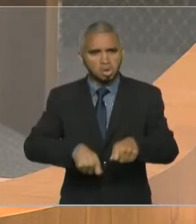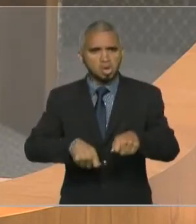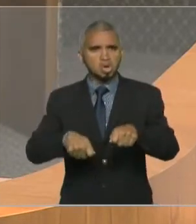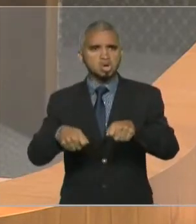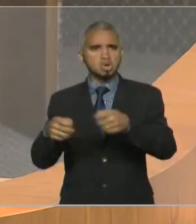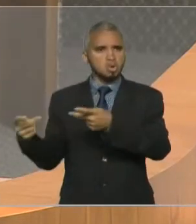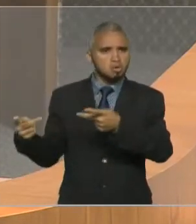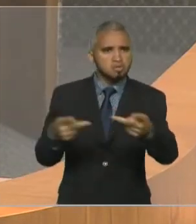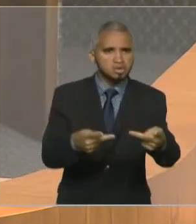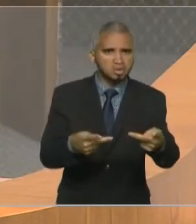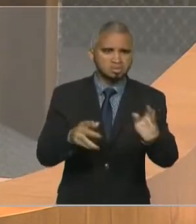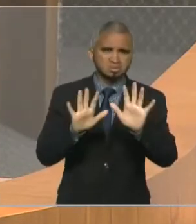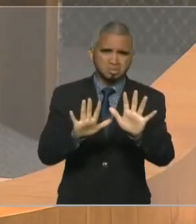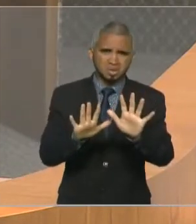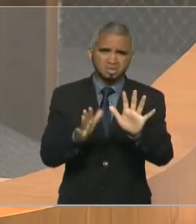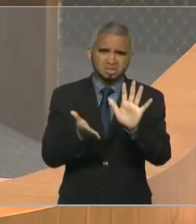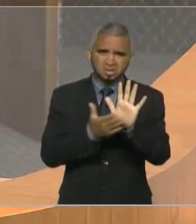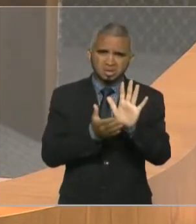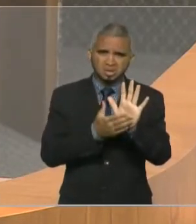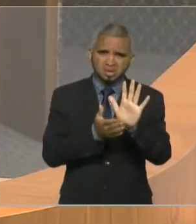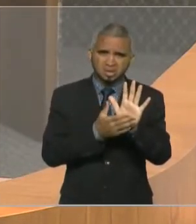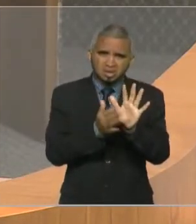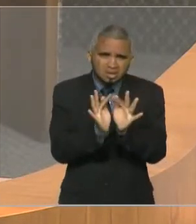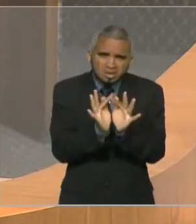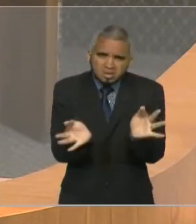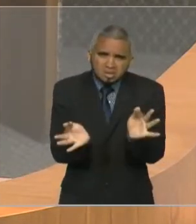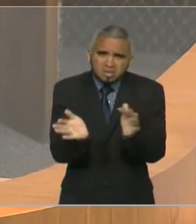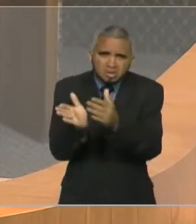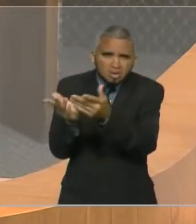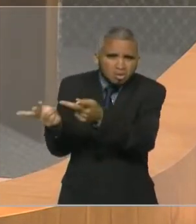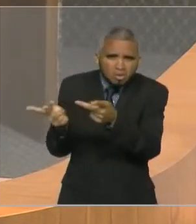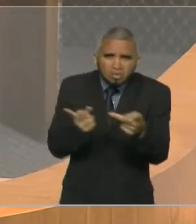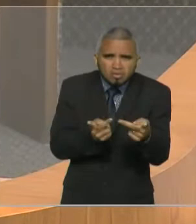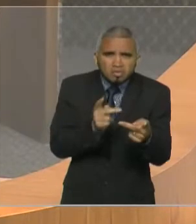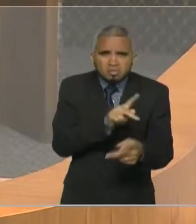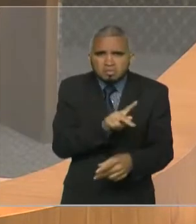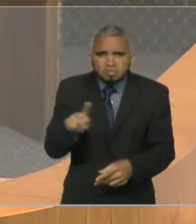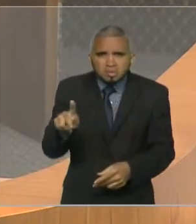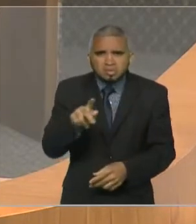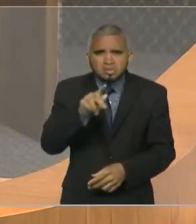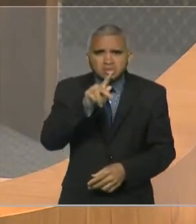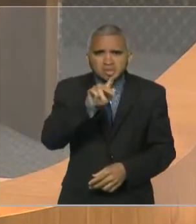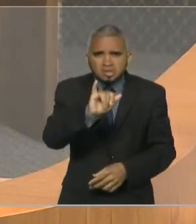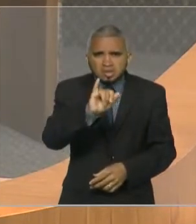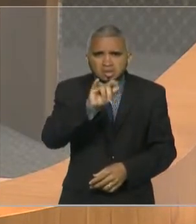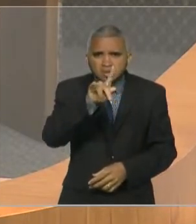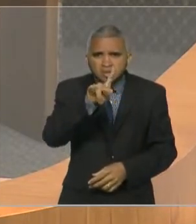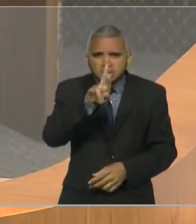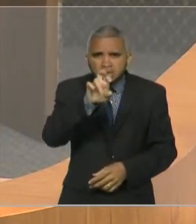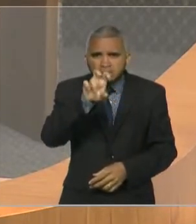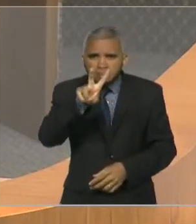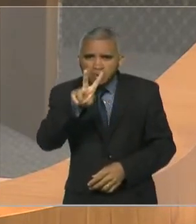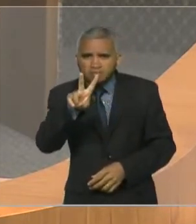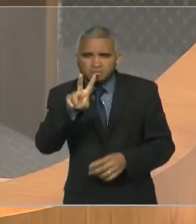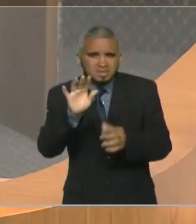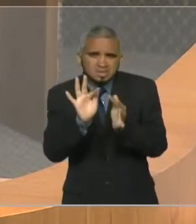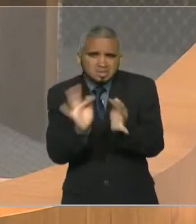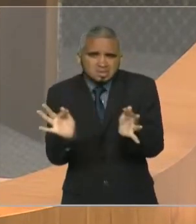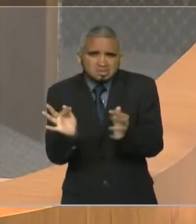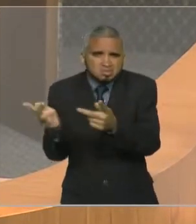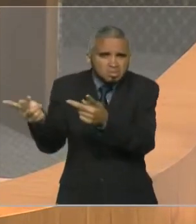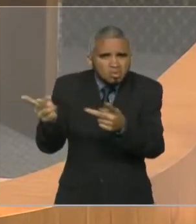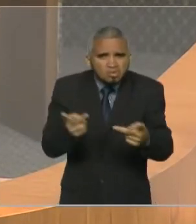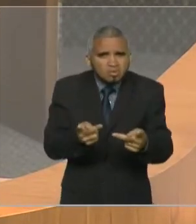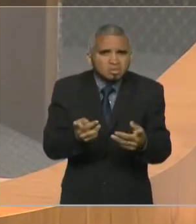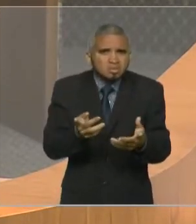um simples requerimento para que o presidente do IPREV venha a essa casa prestar esclarecimento. E aí concluo o